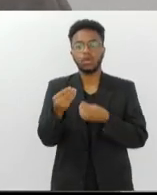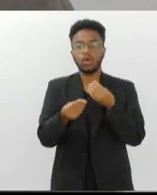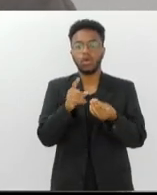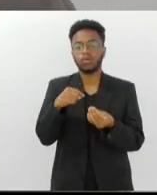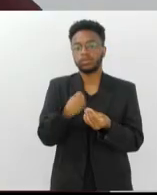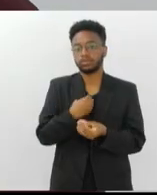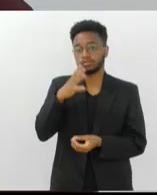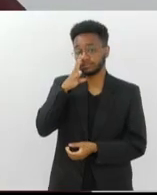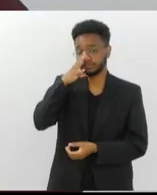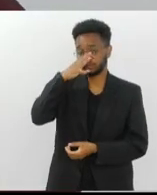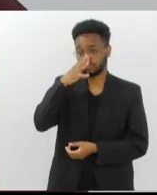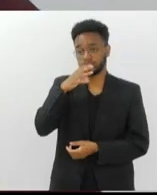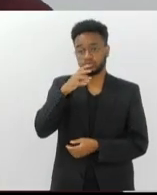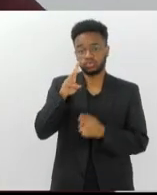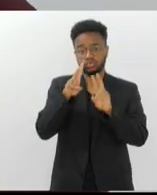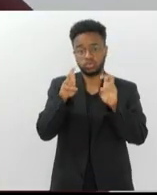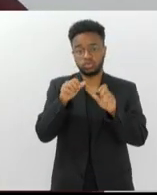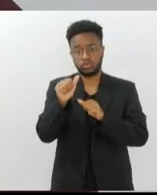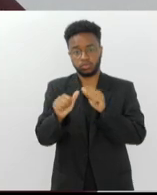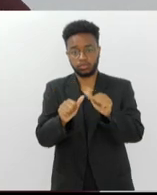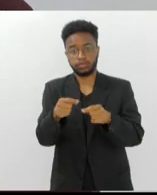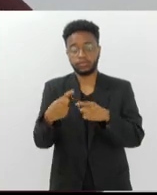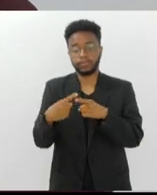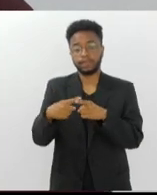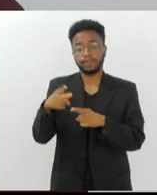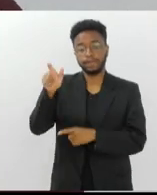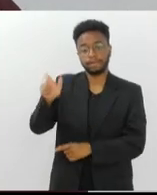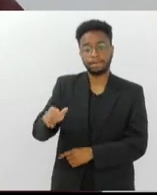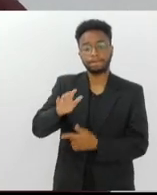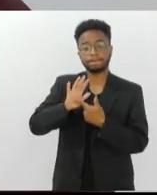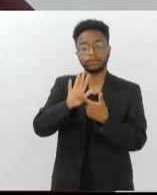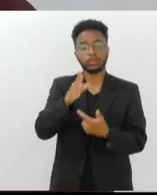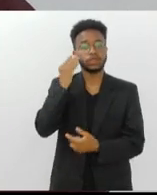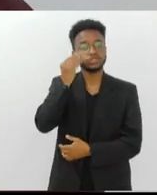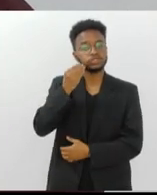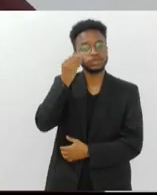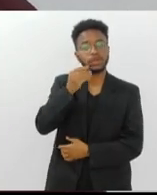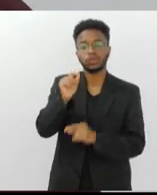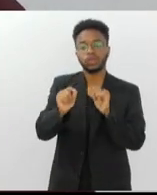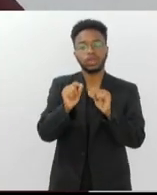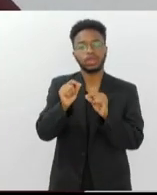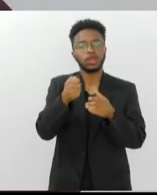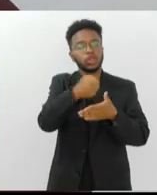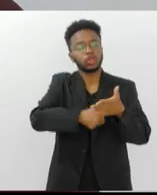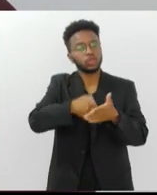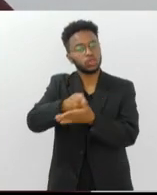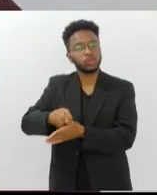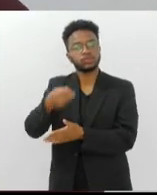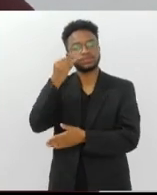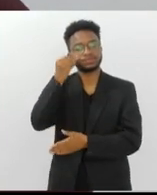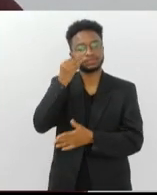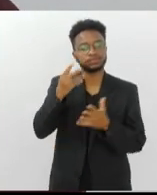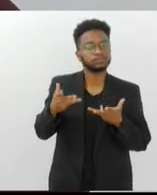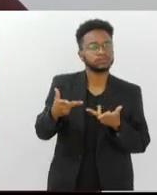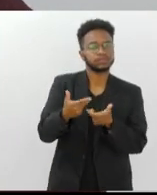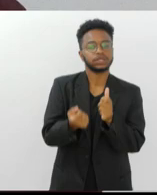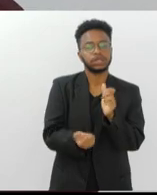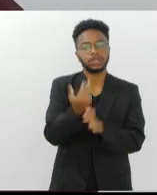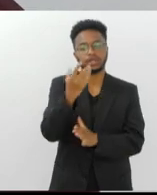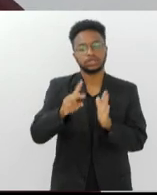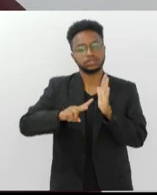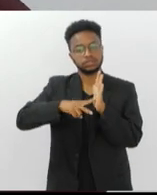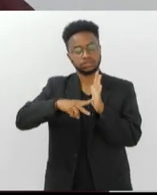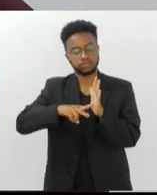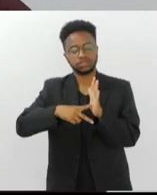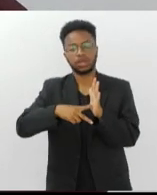essas mudanças. Essa experiência, que o Cris traz, de uma luta incansável, com êxito de criação de um sindicato